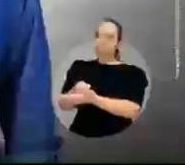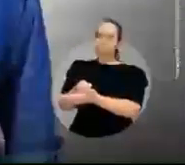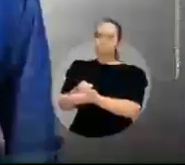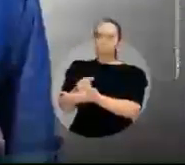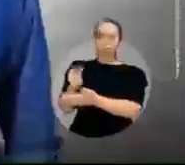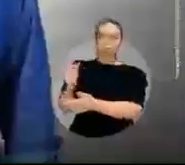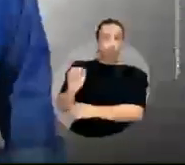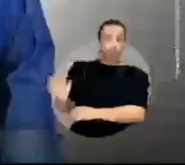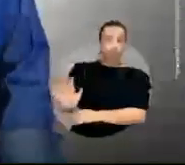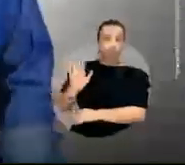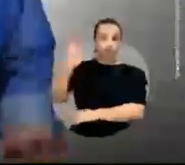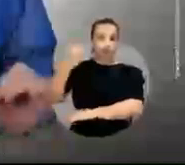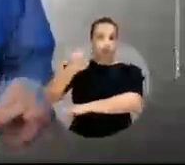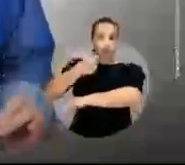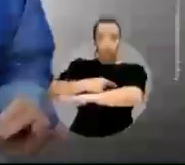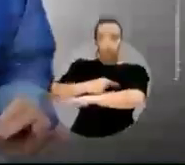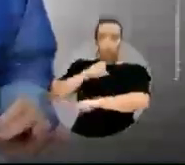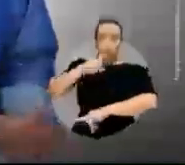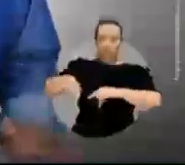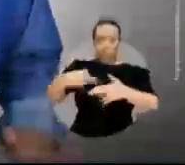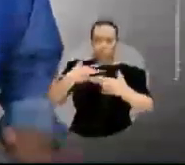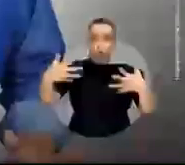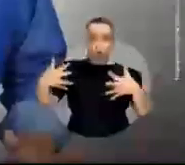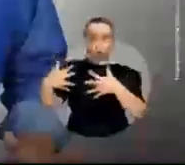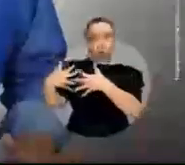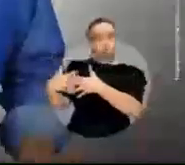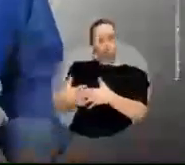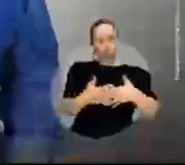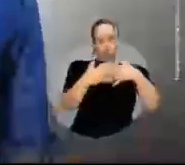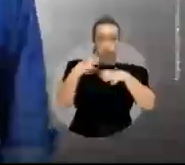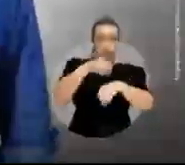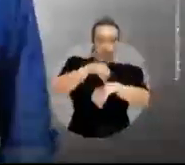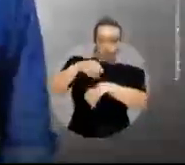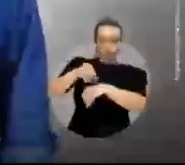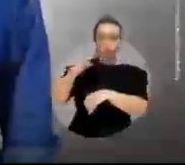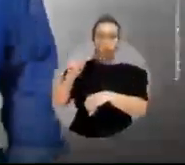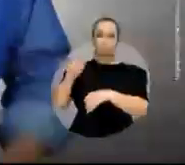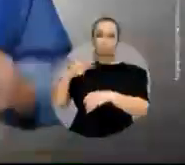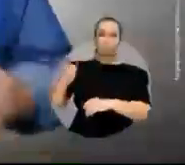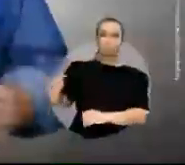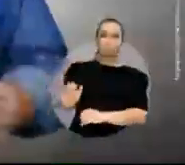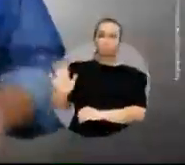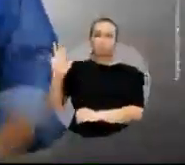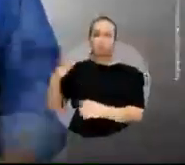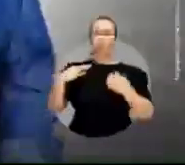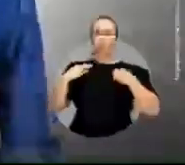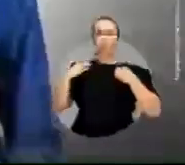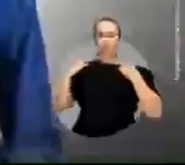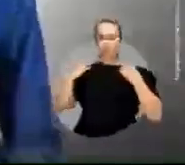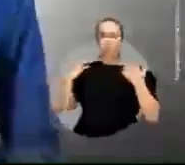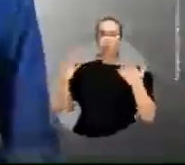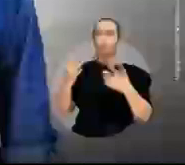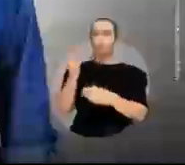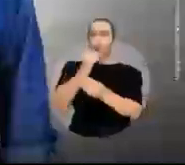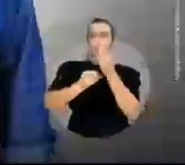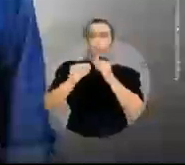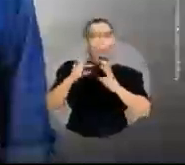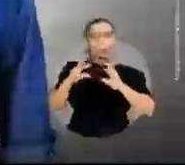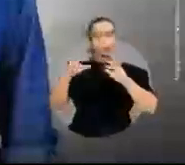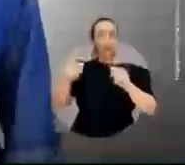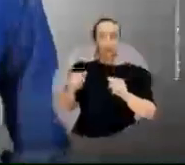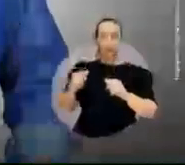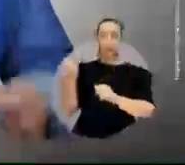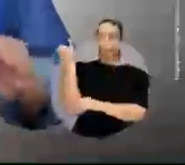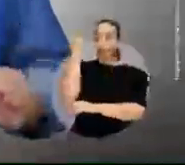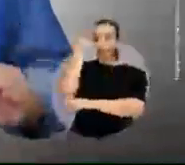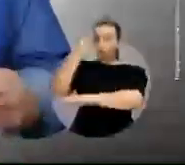alto do pedágio encarece tudo que é transportado pelas estradas. Roupas, alimentos, tudo mesmo. A tarifa do pedágio